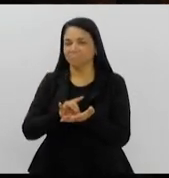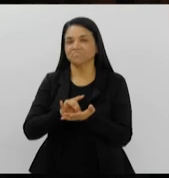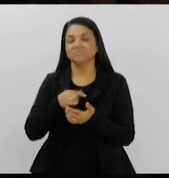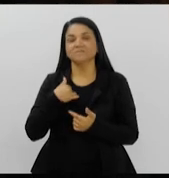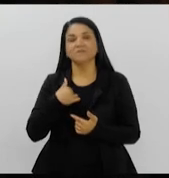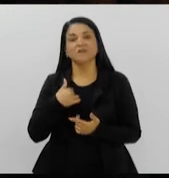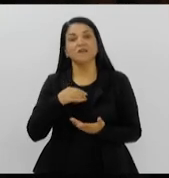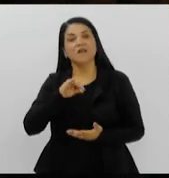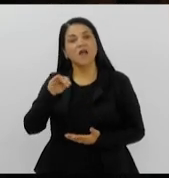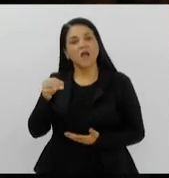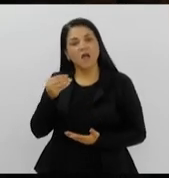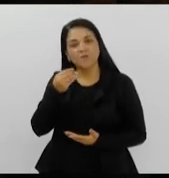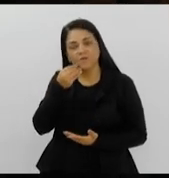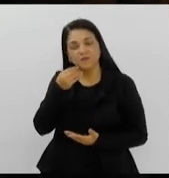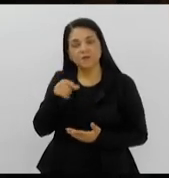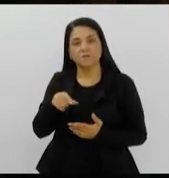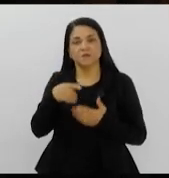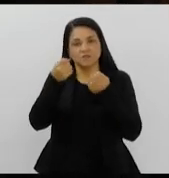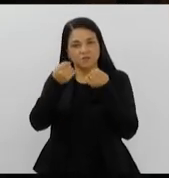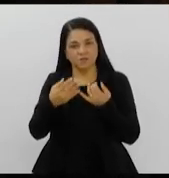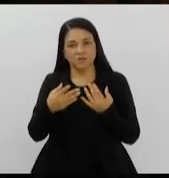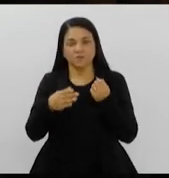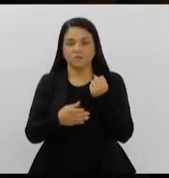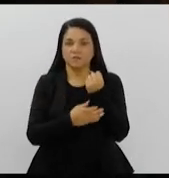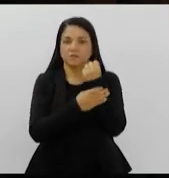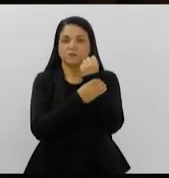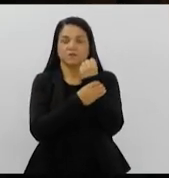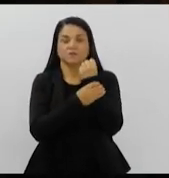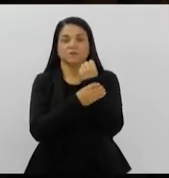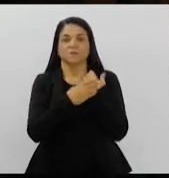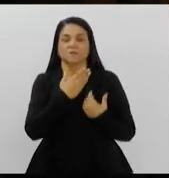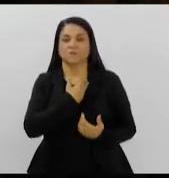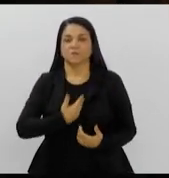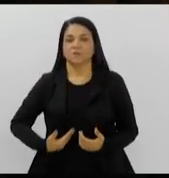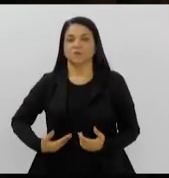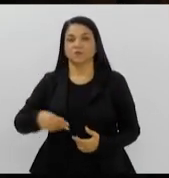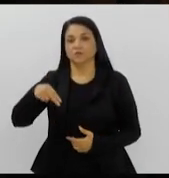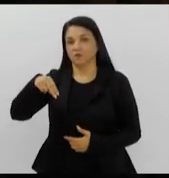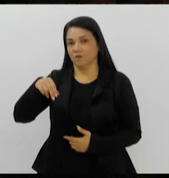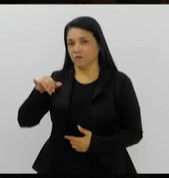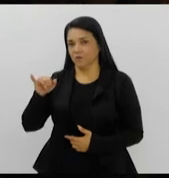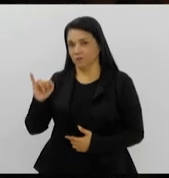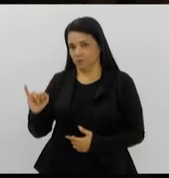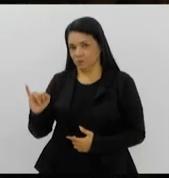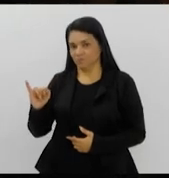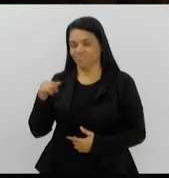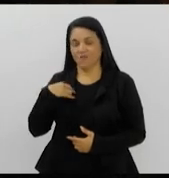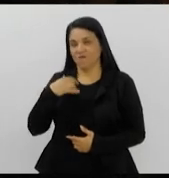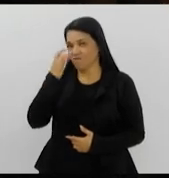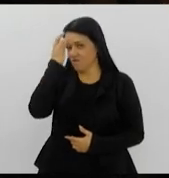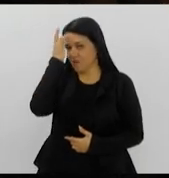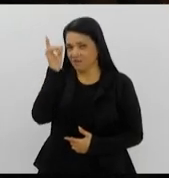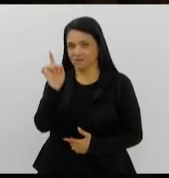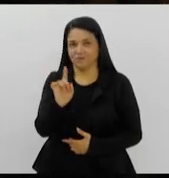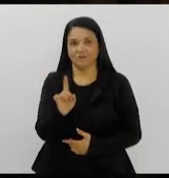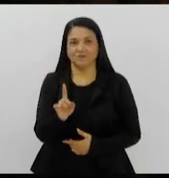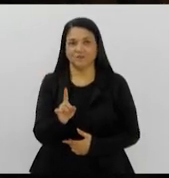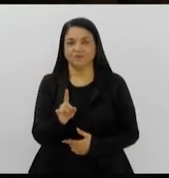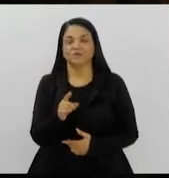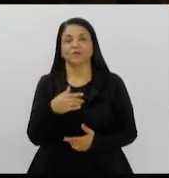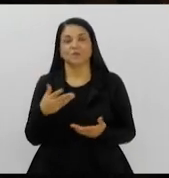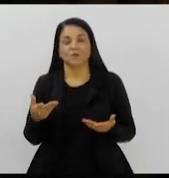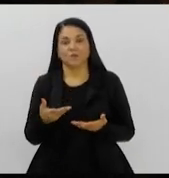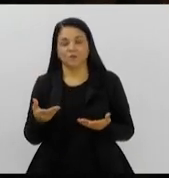falar da segurança pública, principalmente de Nova Iguaçu, porque não tem sido fácil. Hoje,